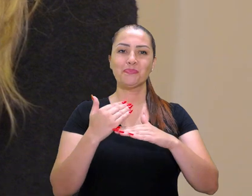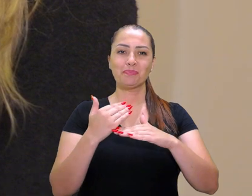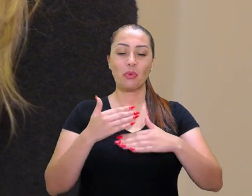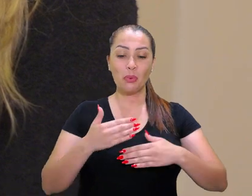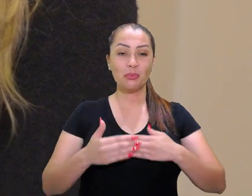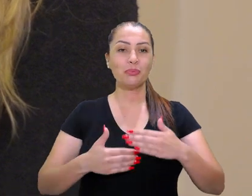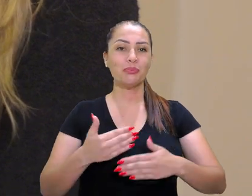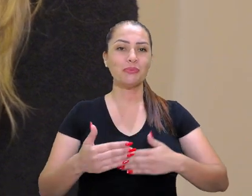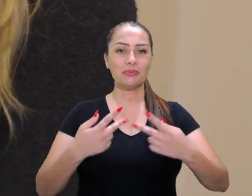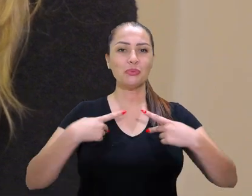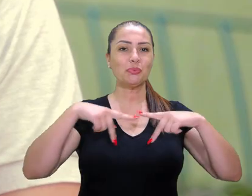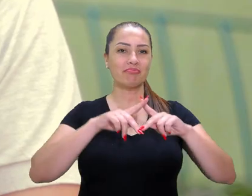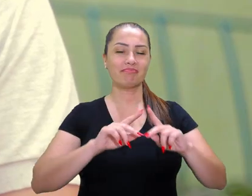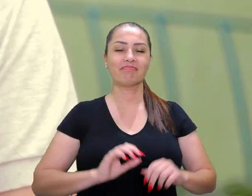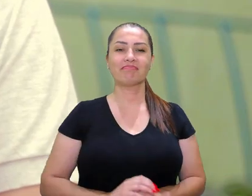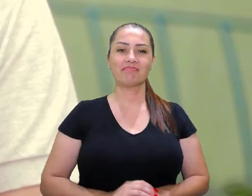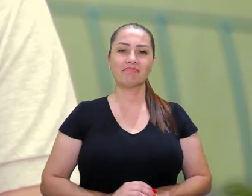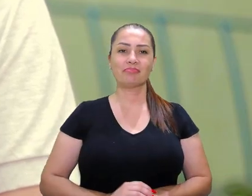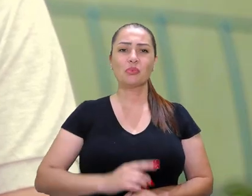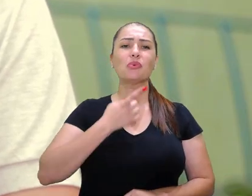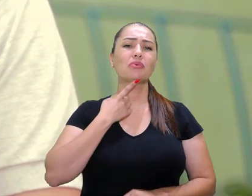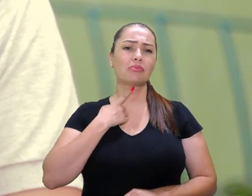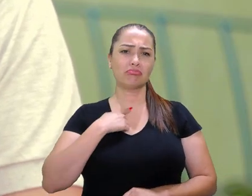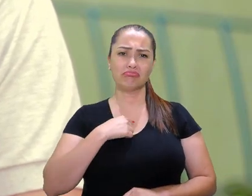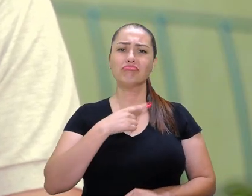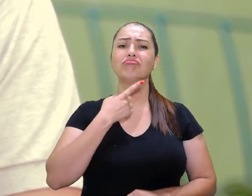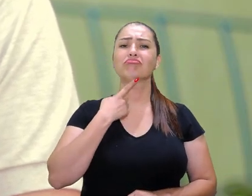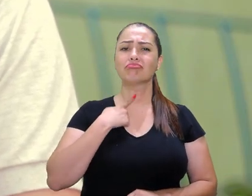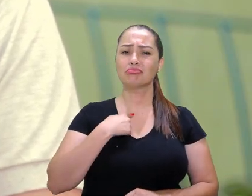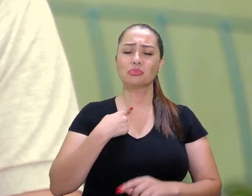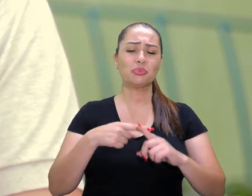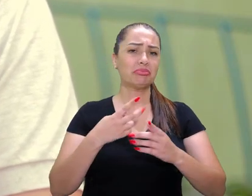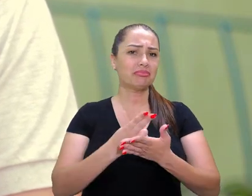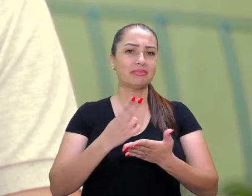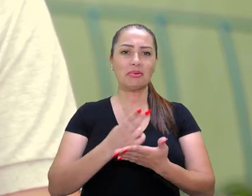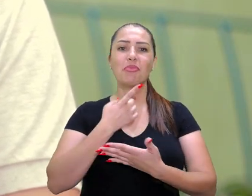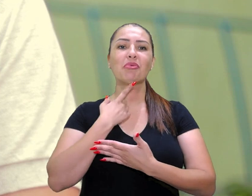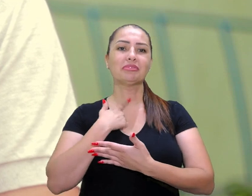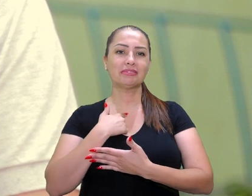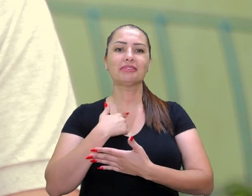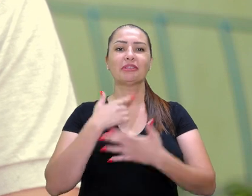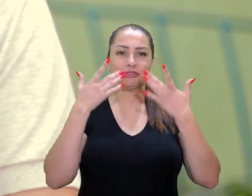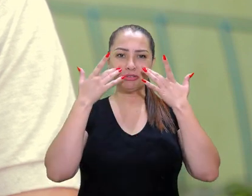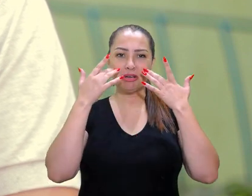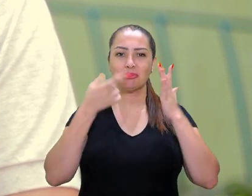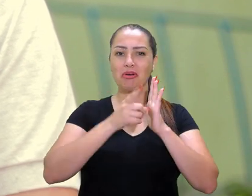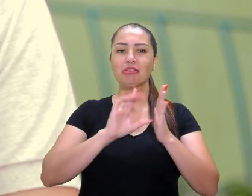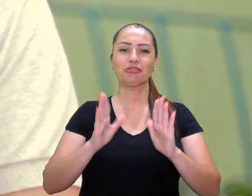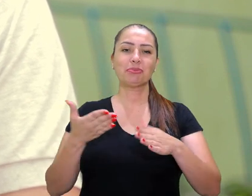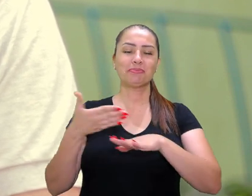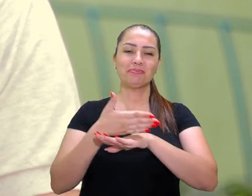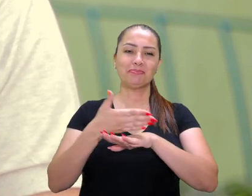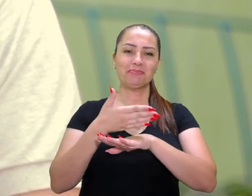processo humano. Eu gostei, né? Eu gostei porque eu sempre gostei, né, de teatro, já participava